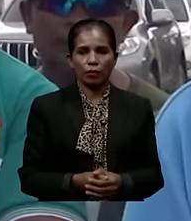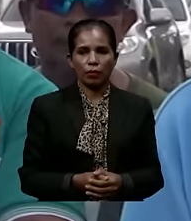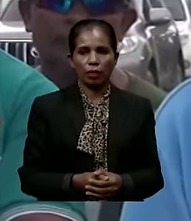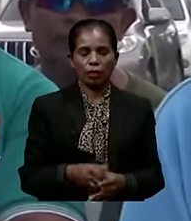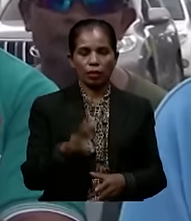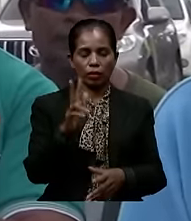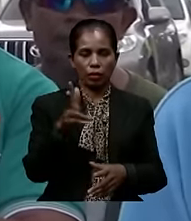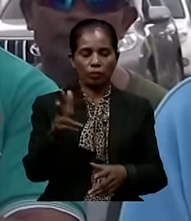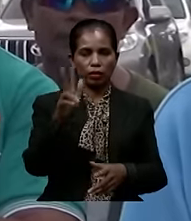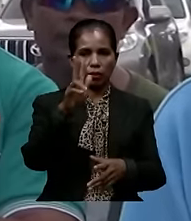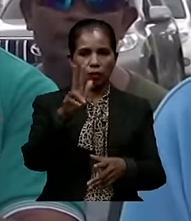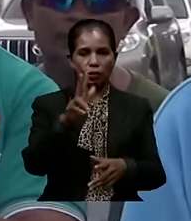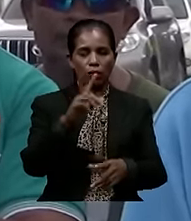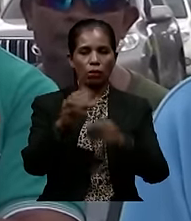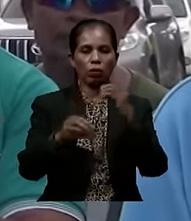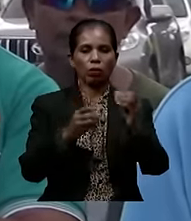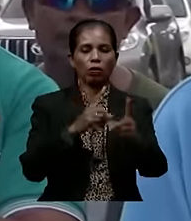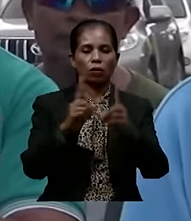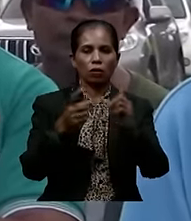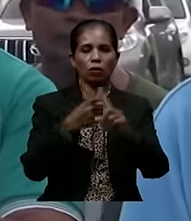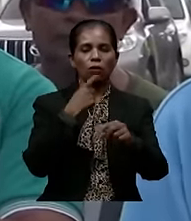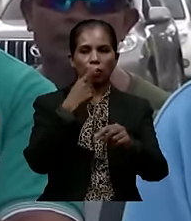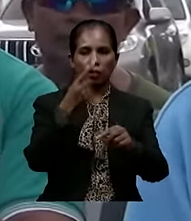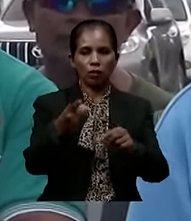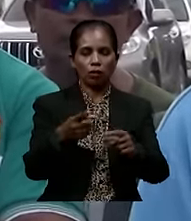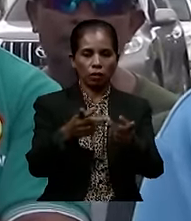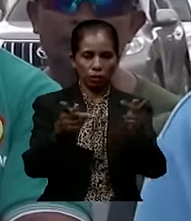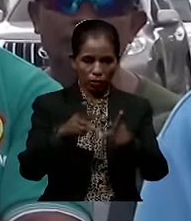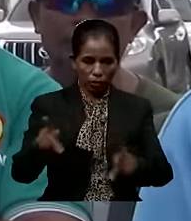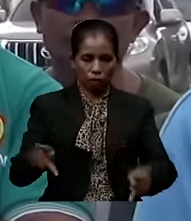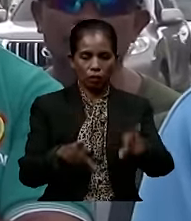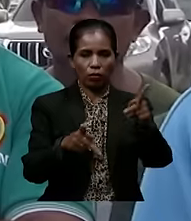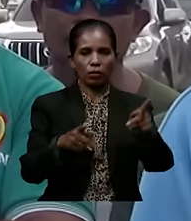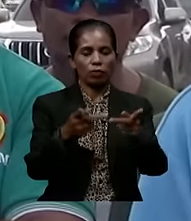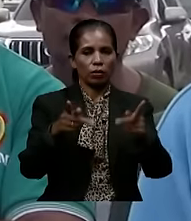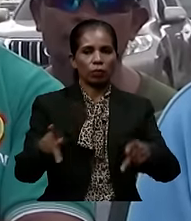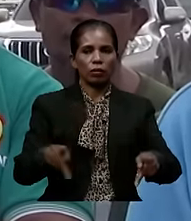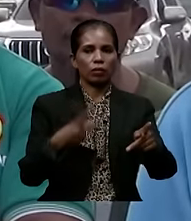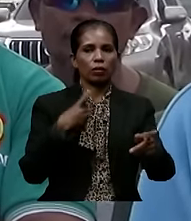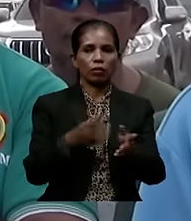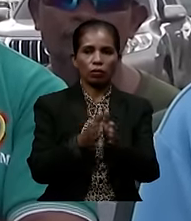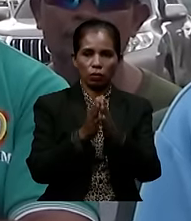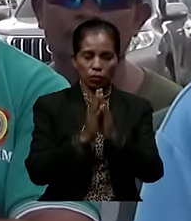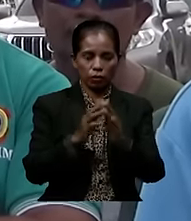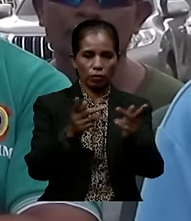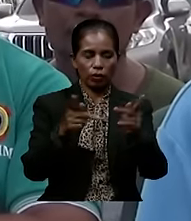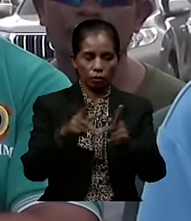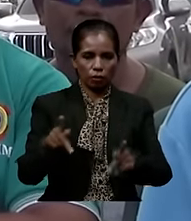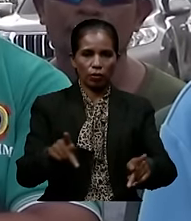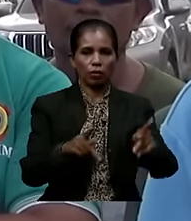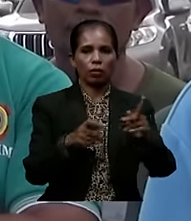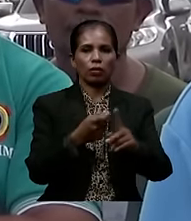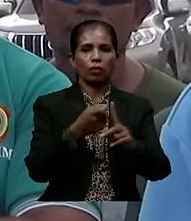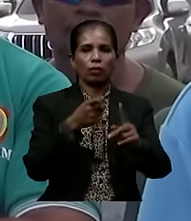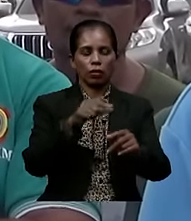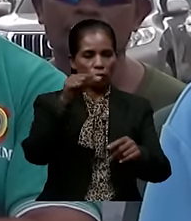33, acredito que foi até ter na casa de espaço público, espaço público. Também nem está o espaço público, né? Consigo